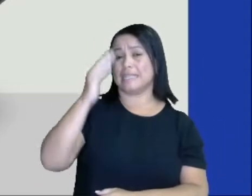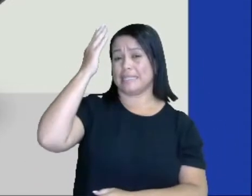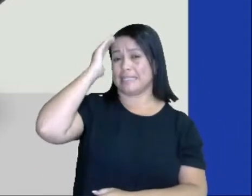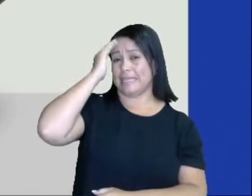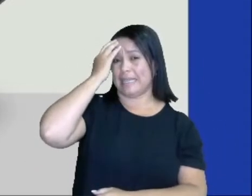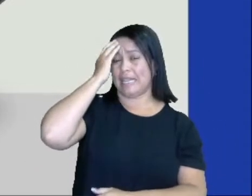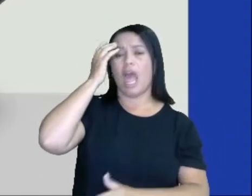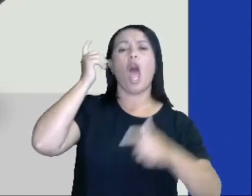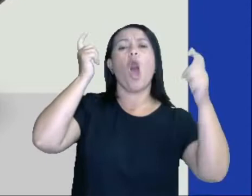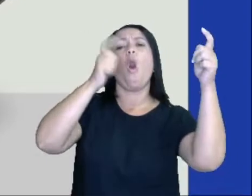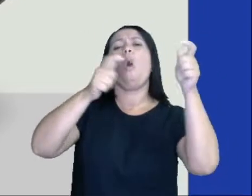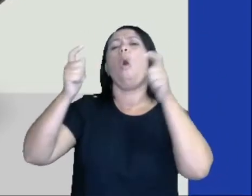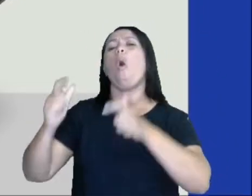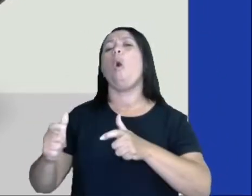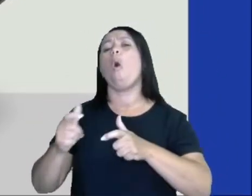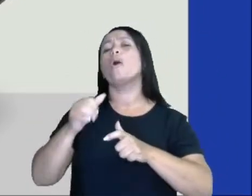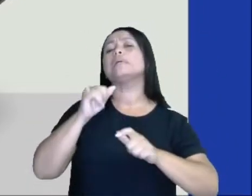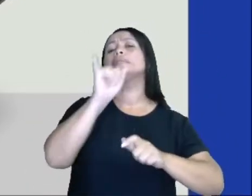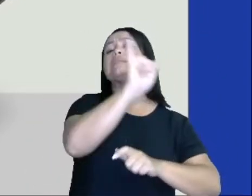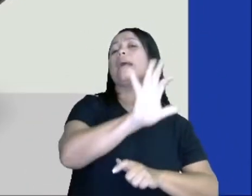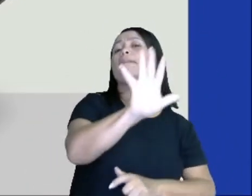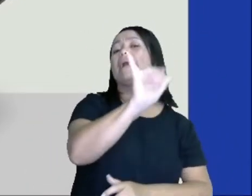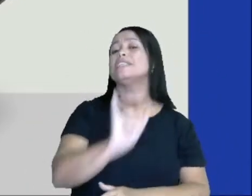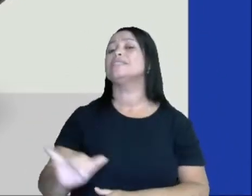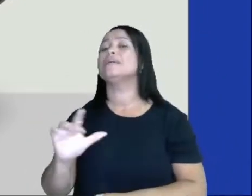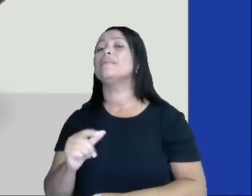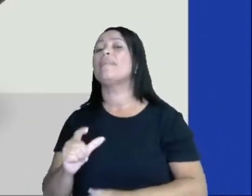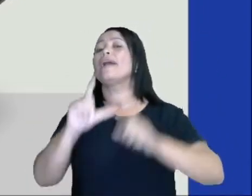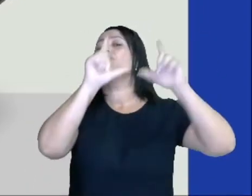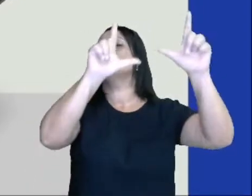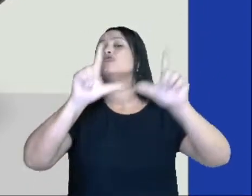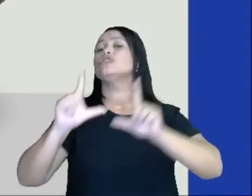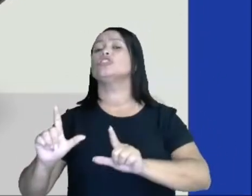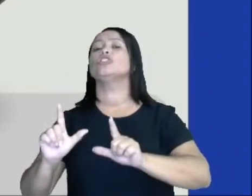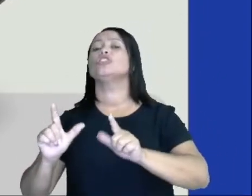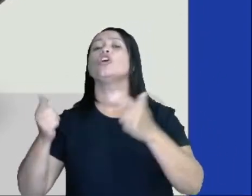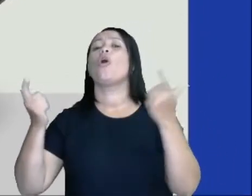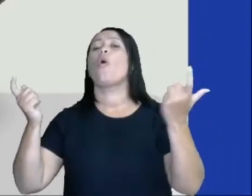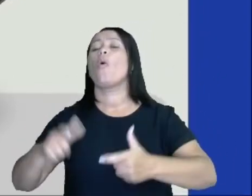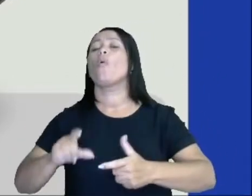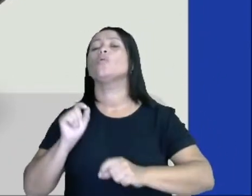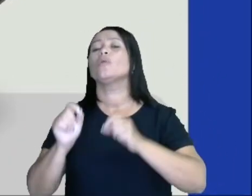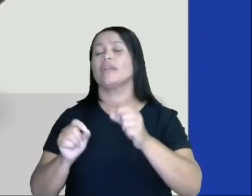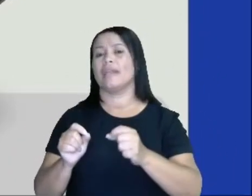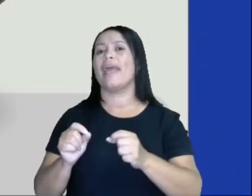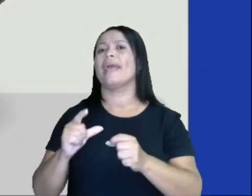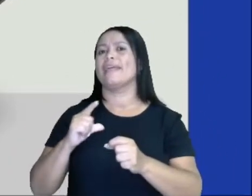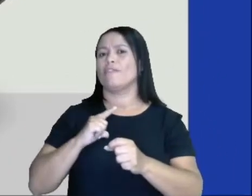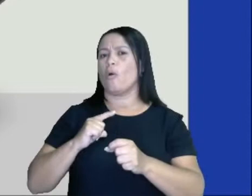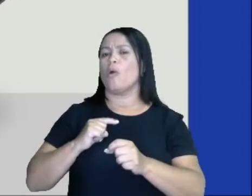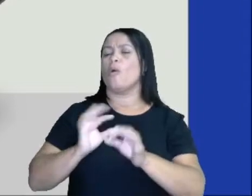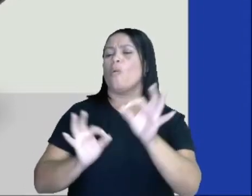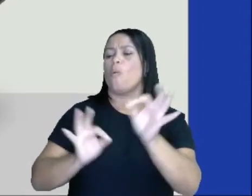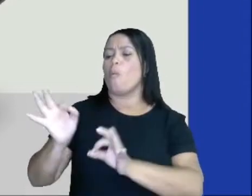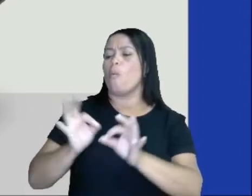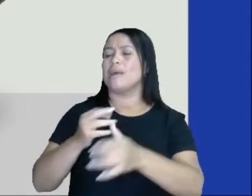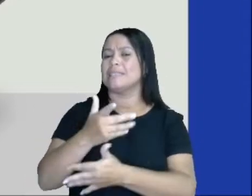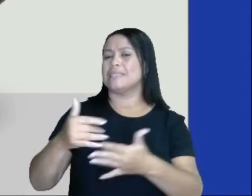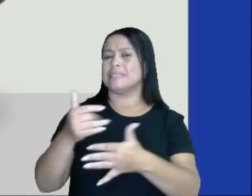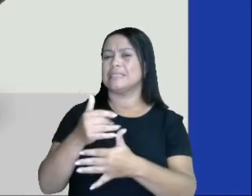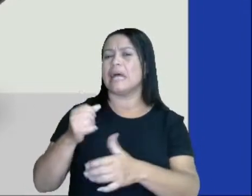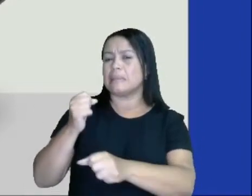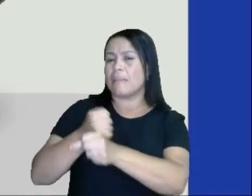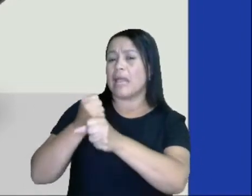descobrir quais dessas fotos aí, quais desses locais foi uma cidade planejada e qual foi